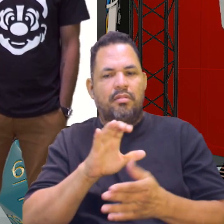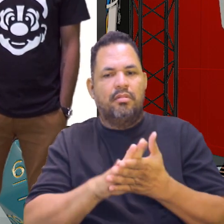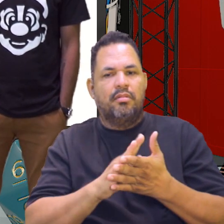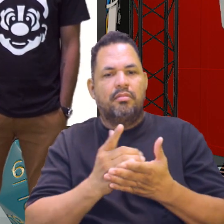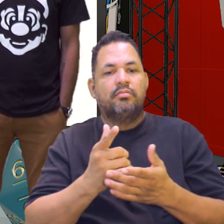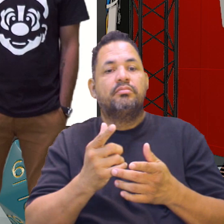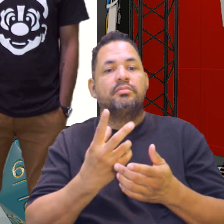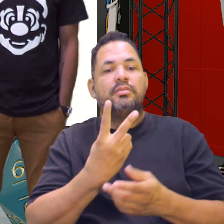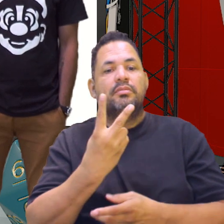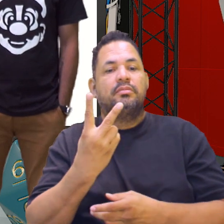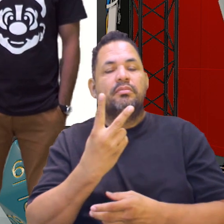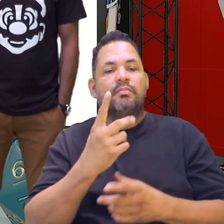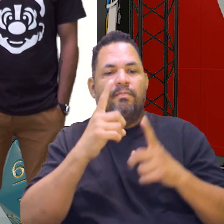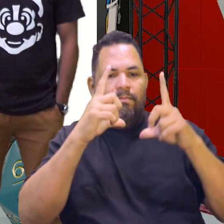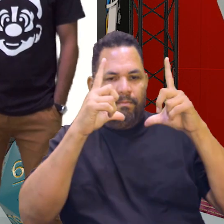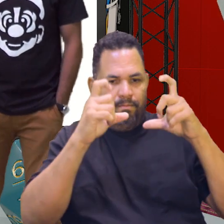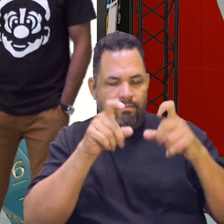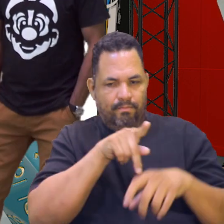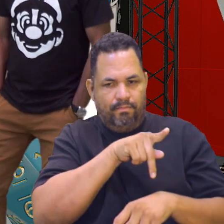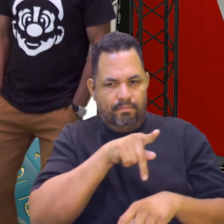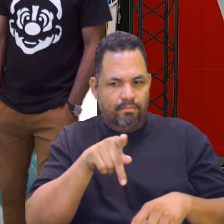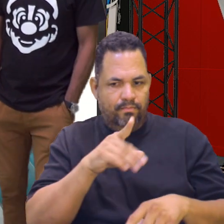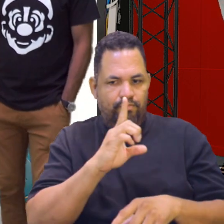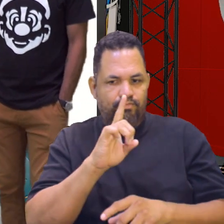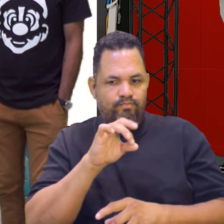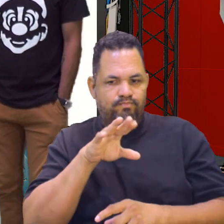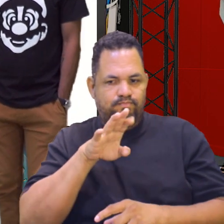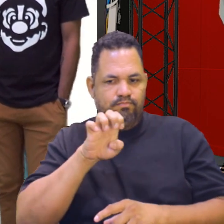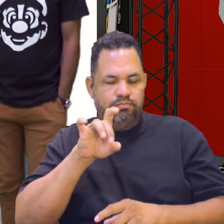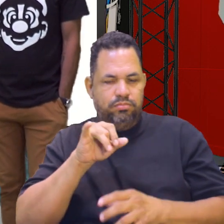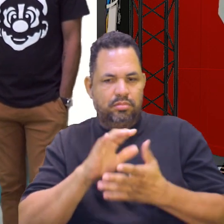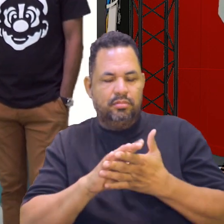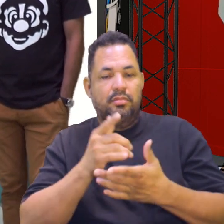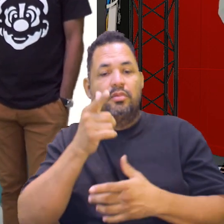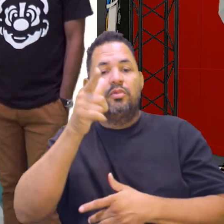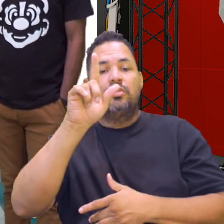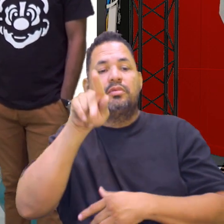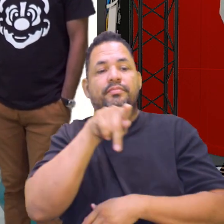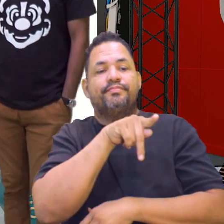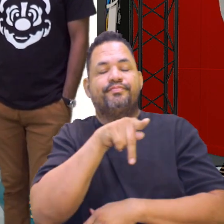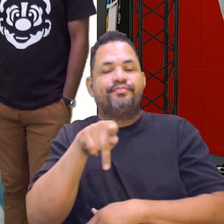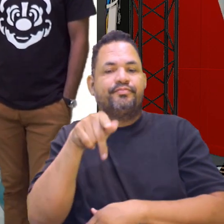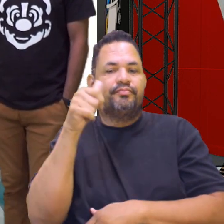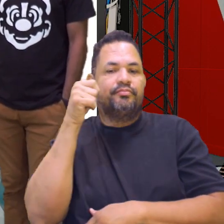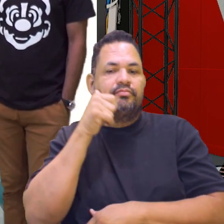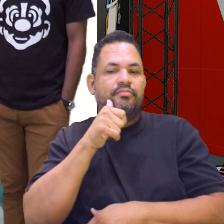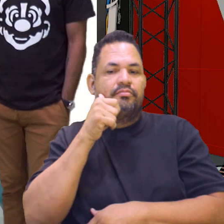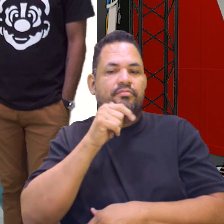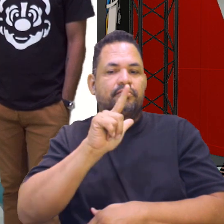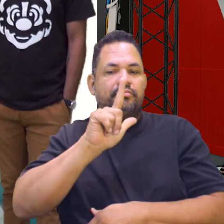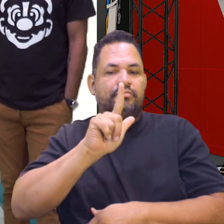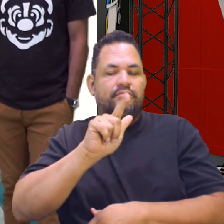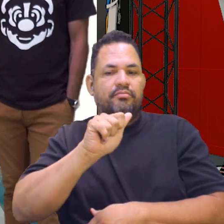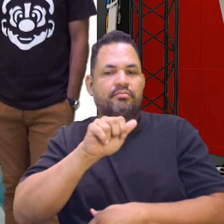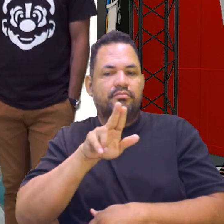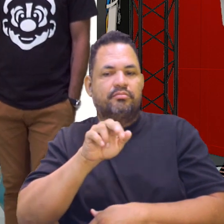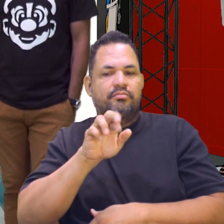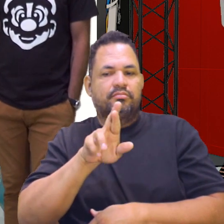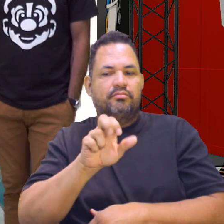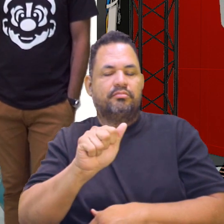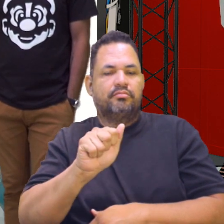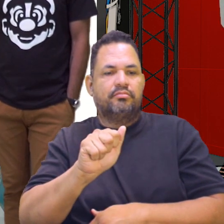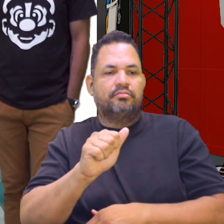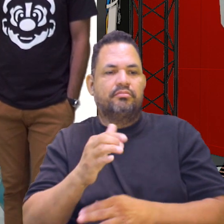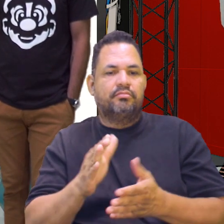Colocamos 2 fotos, uma com a professora Denise e uma com a professora Laura, porque agora quem assumiu a turma é a Laura, certo? Olha